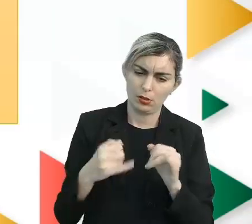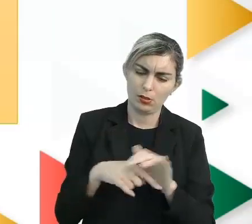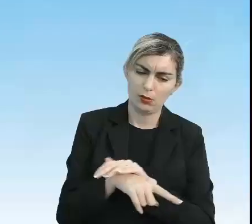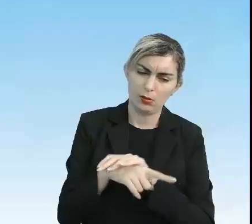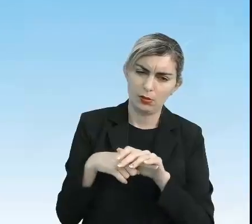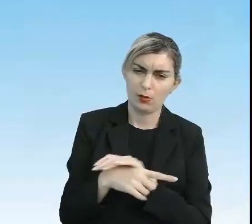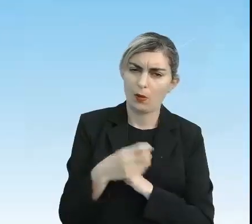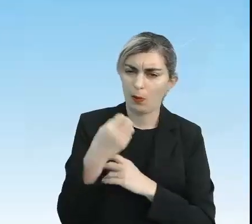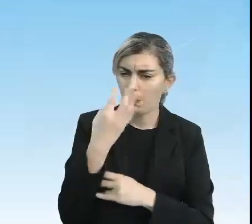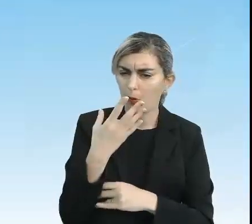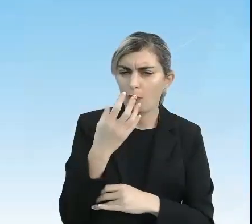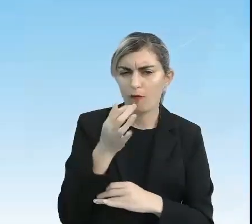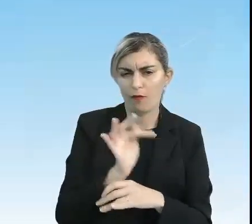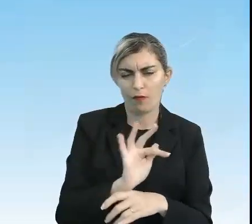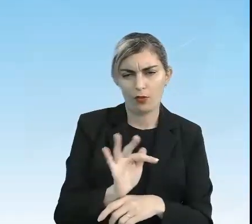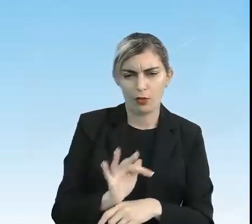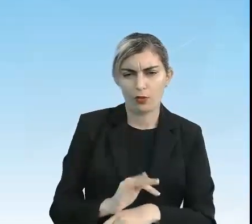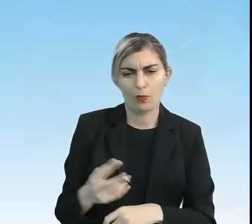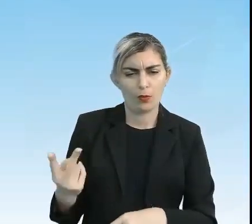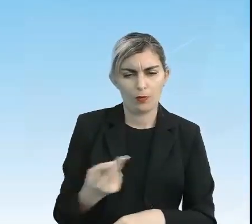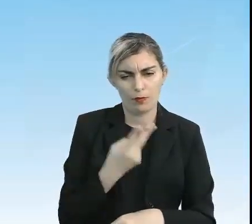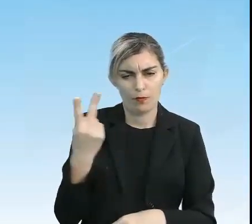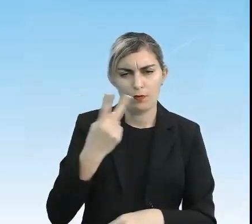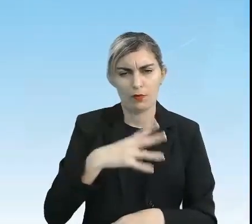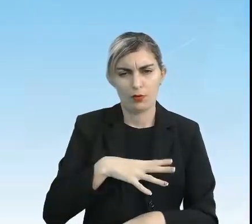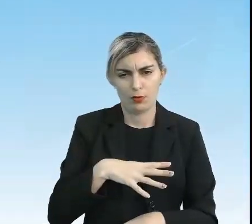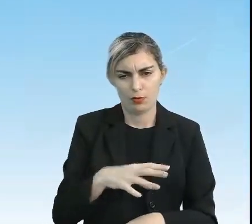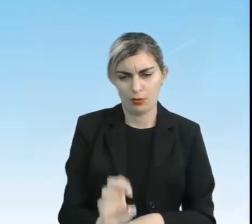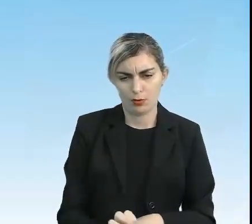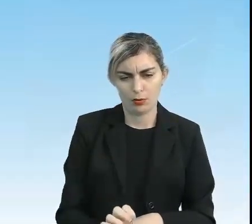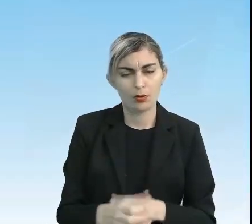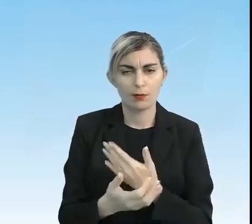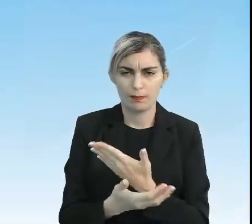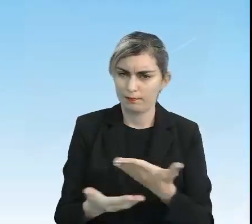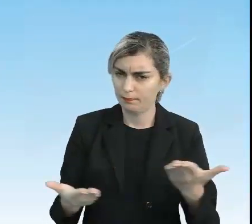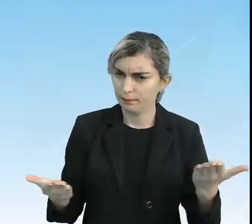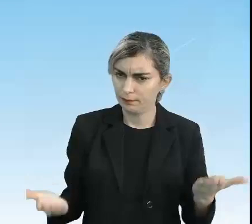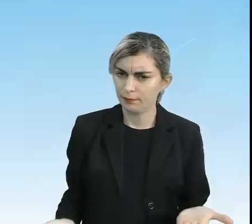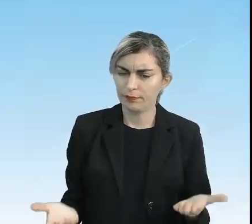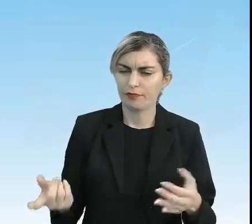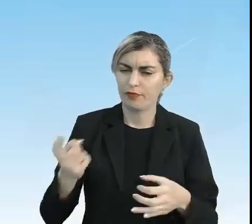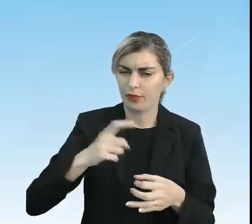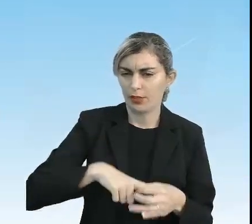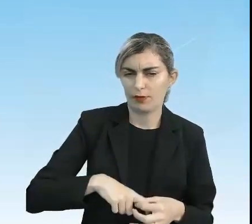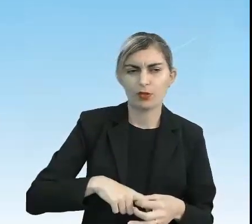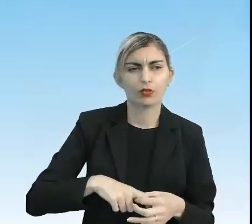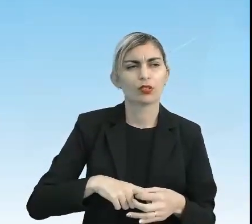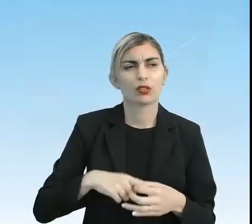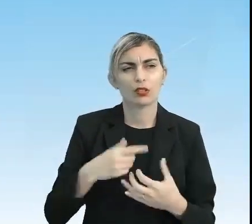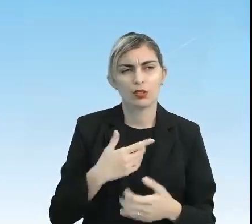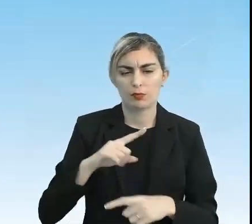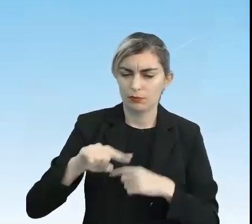bom filme sobre valor, sobre ética. E é isso aí, e nós voltaremos